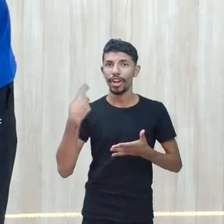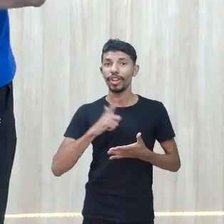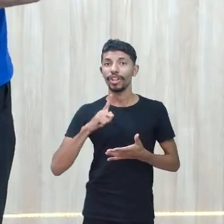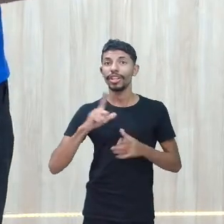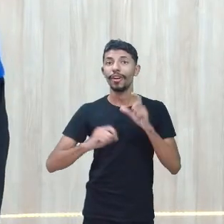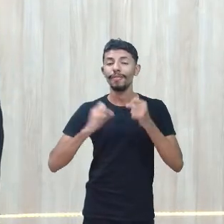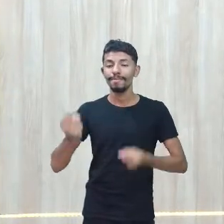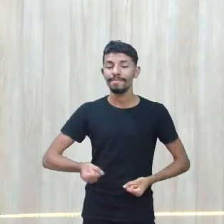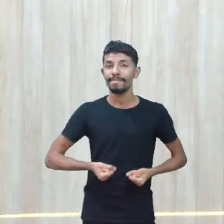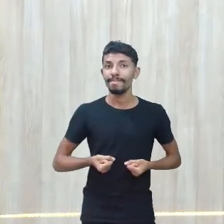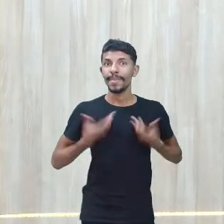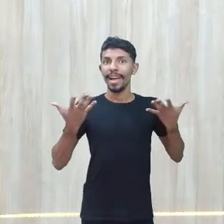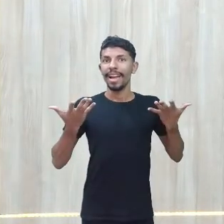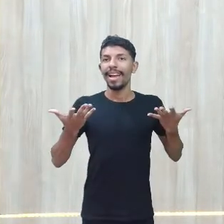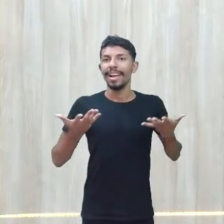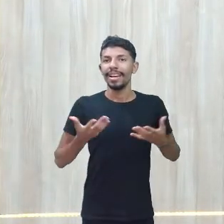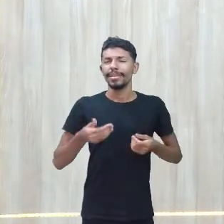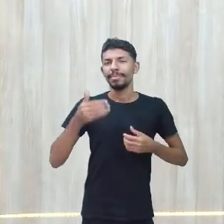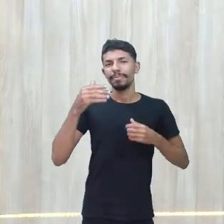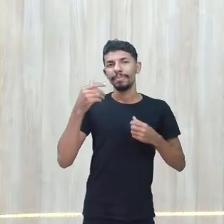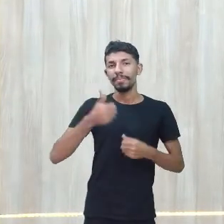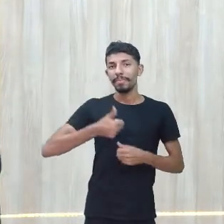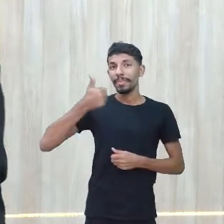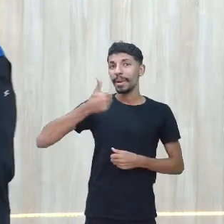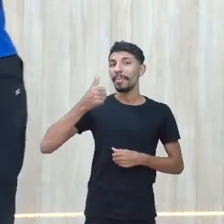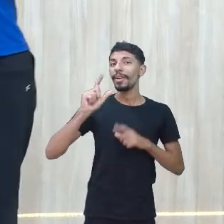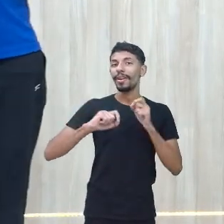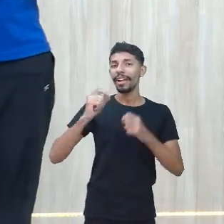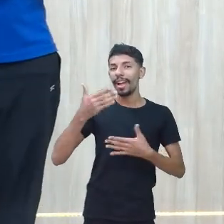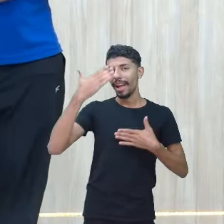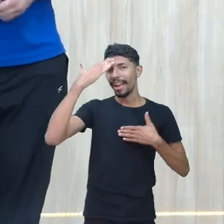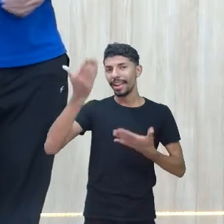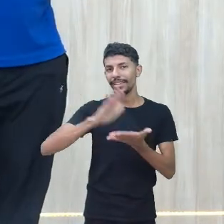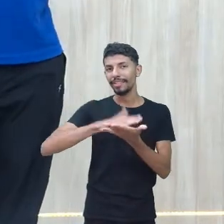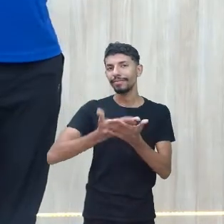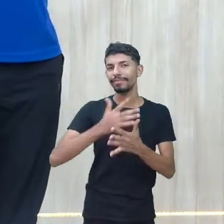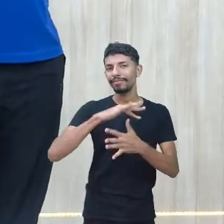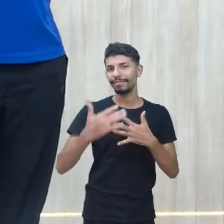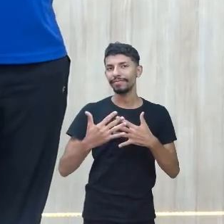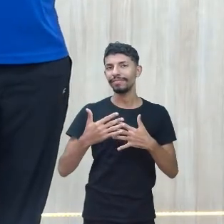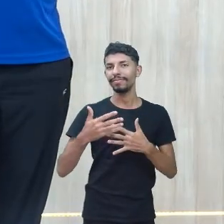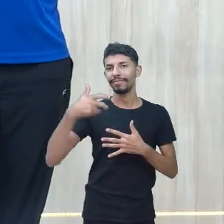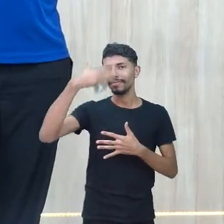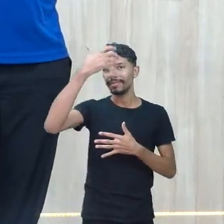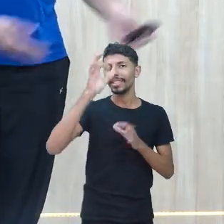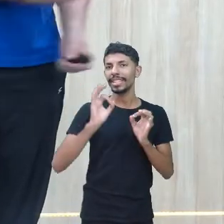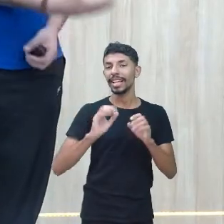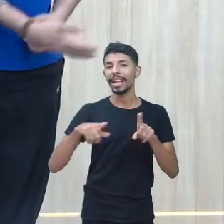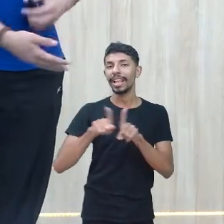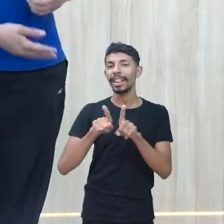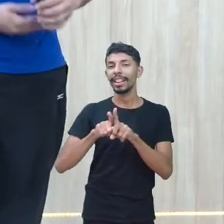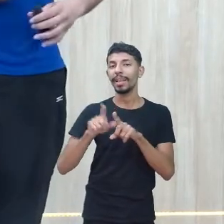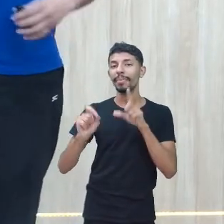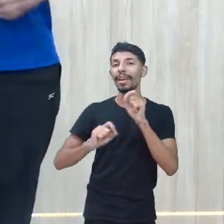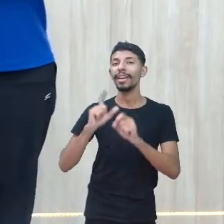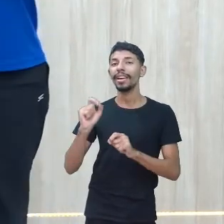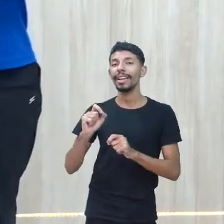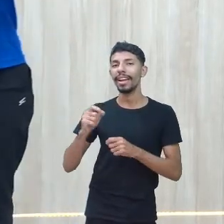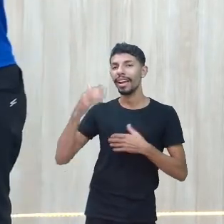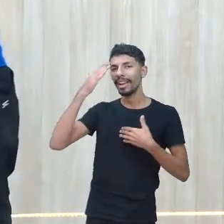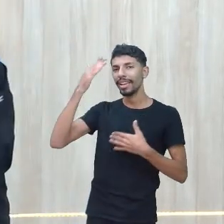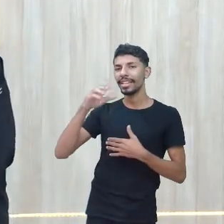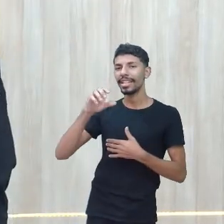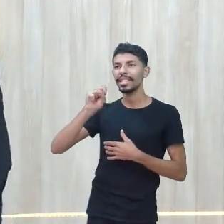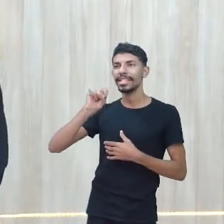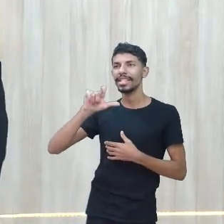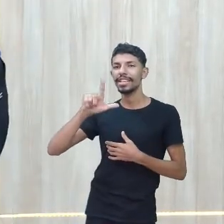surpresa, né, agradecer primeiramente a Bruno, intérprete, e a Silvestre, né, que conseguiu